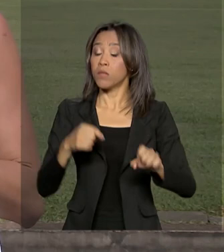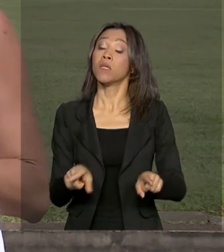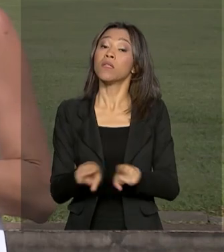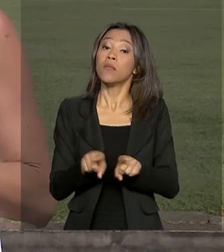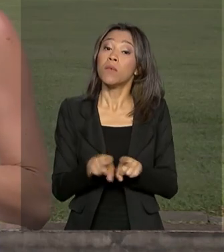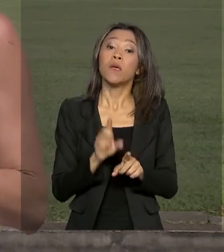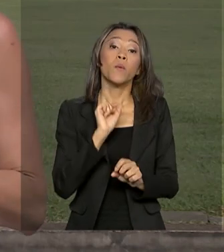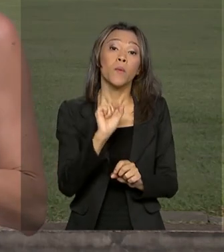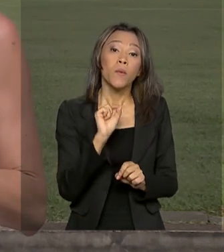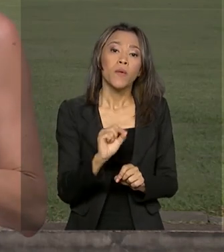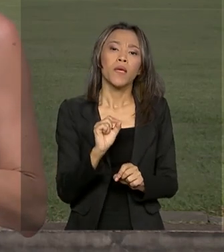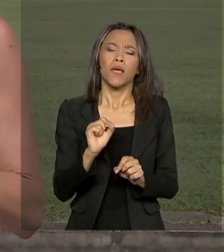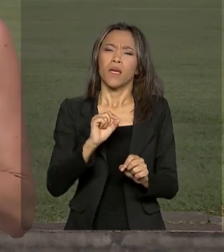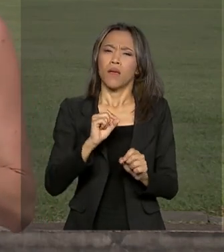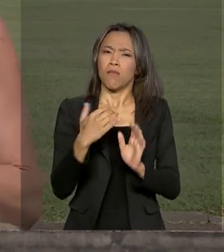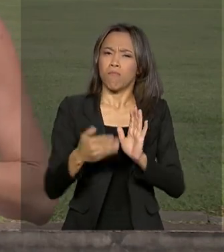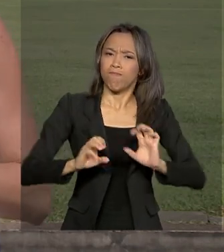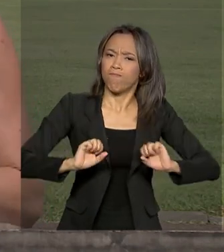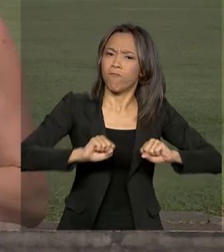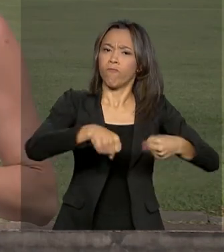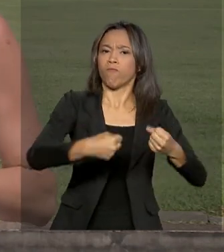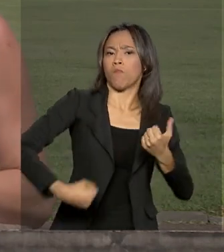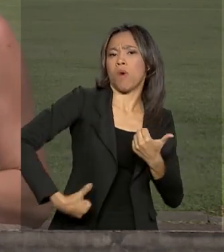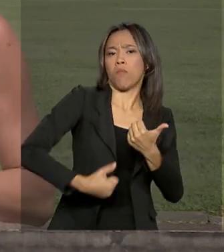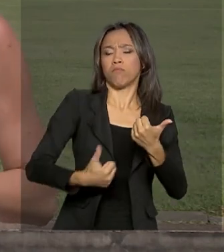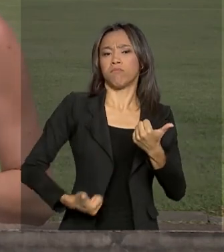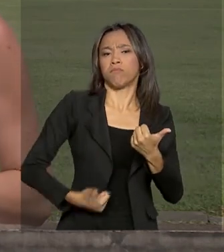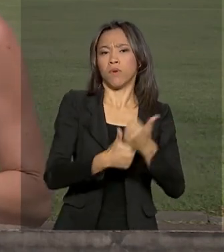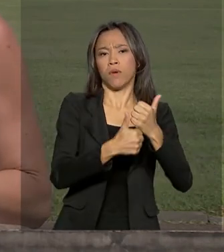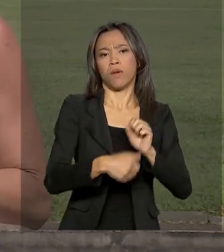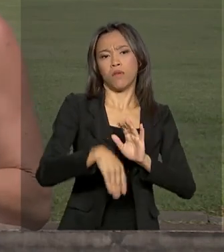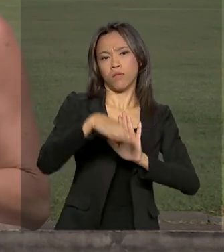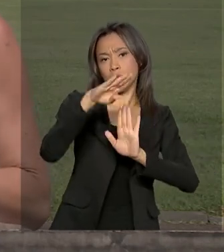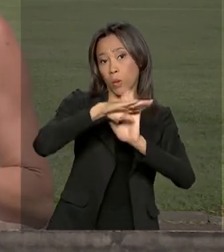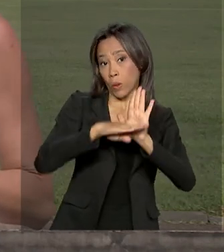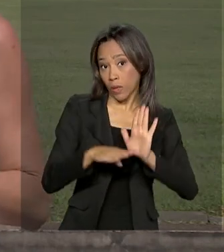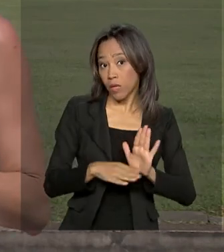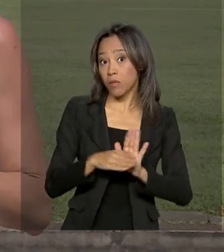intensificar os programas para garantir segurança hídrica no Nordeste.